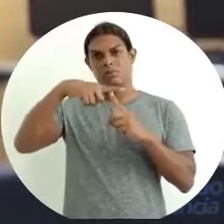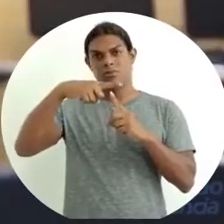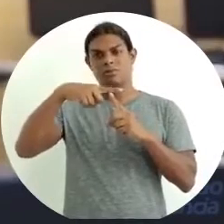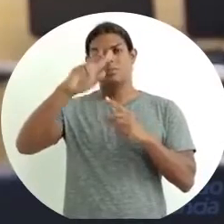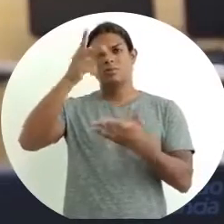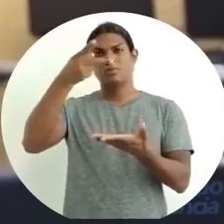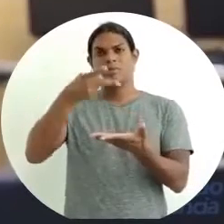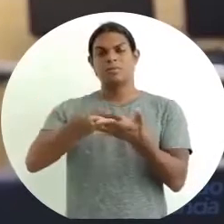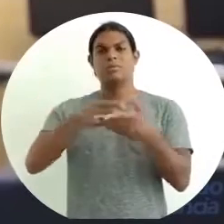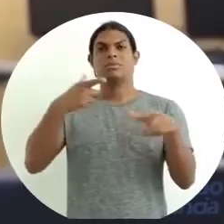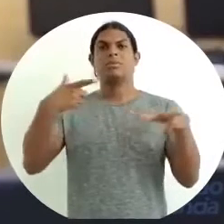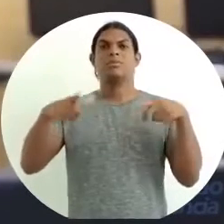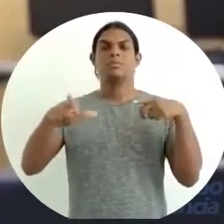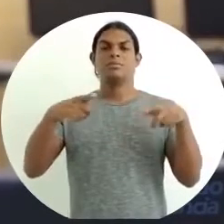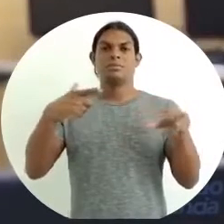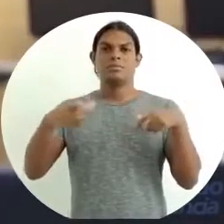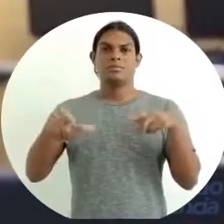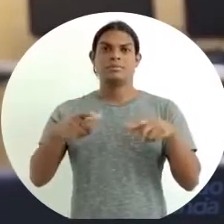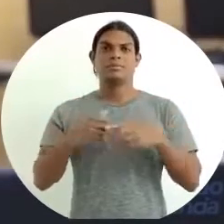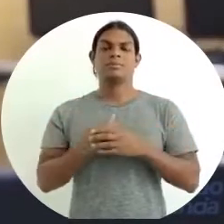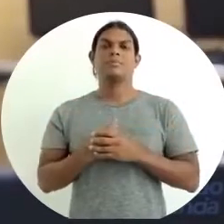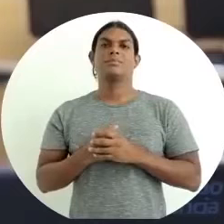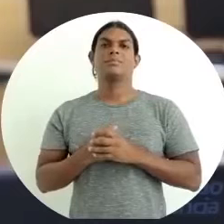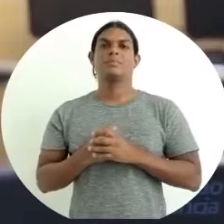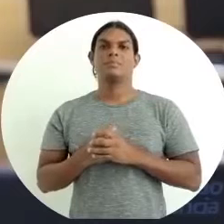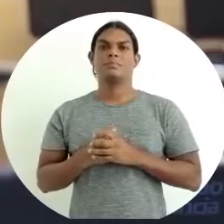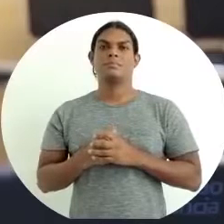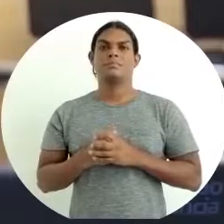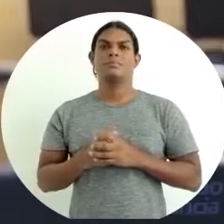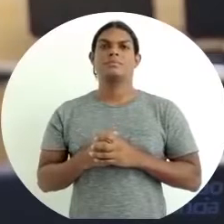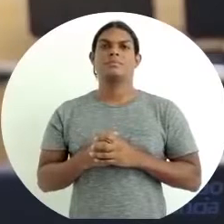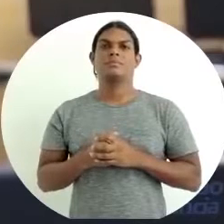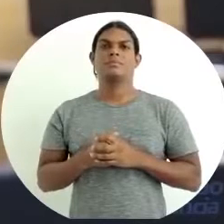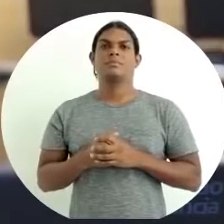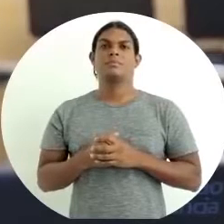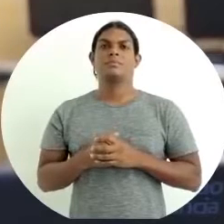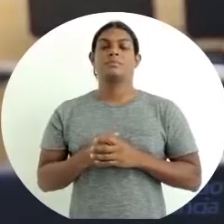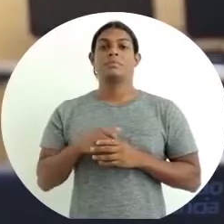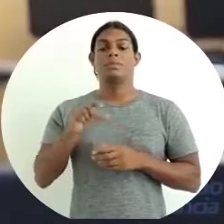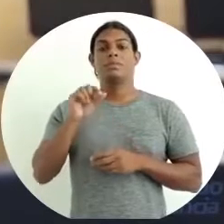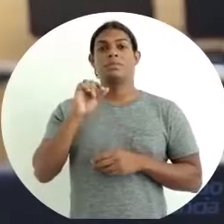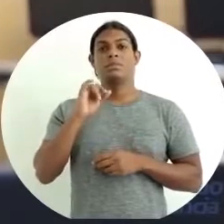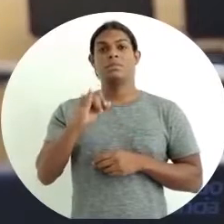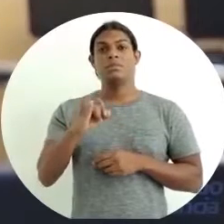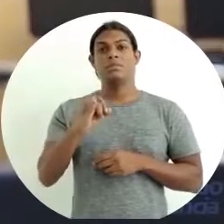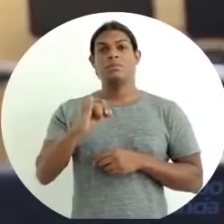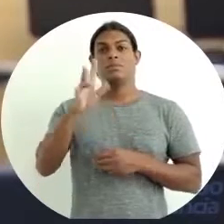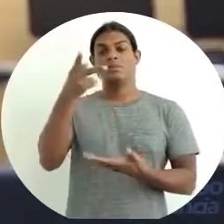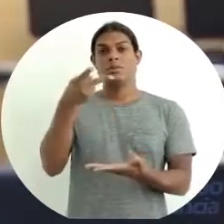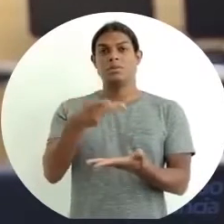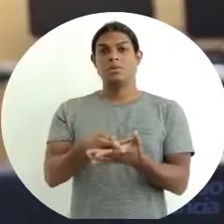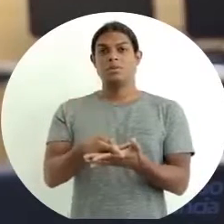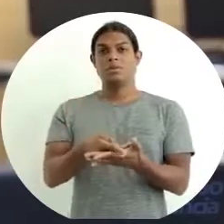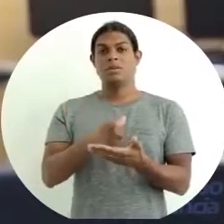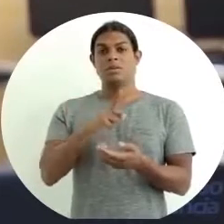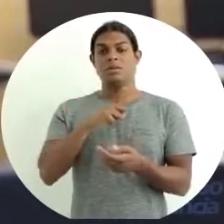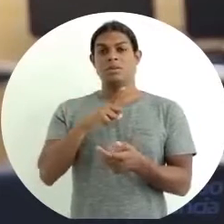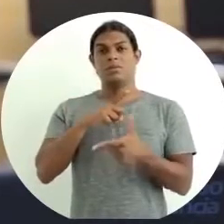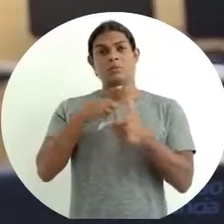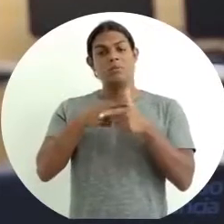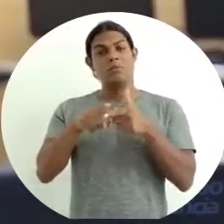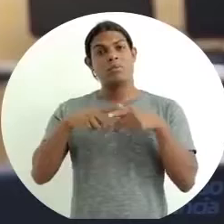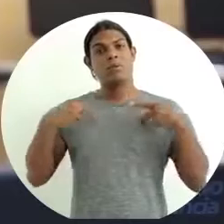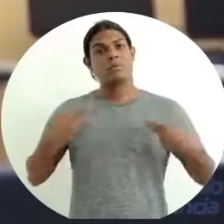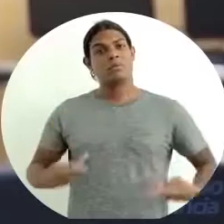do tempo que ele vai ficar inabilitado para a atividade. Se o acidente decorreu uma lesão, que essa lesão